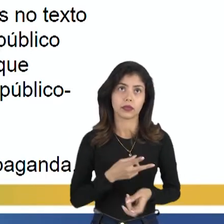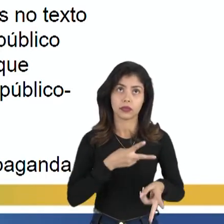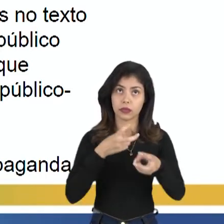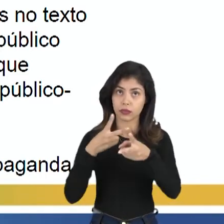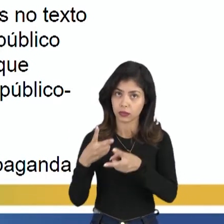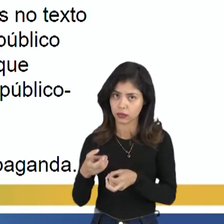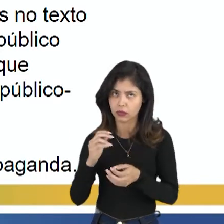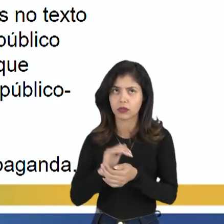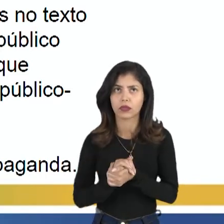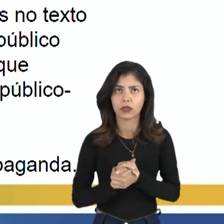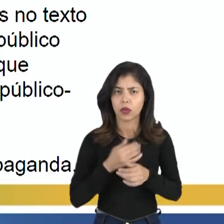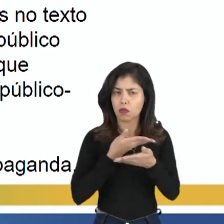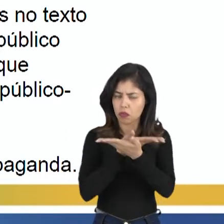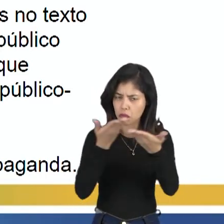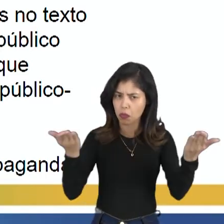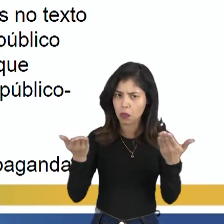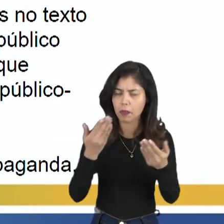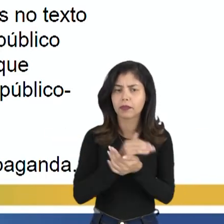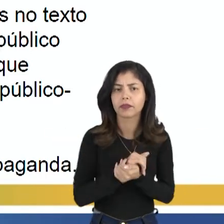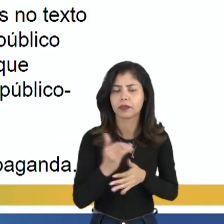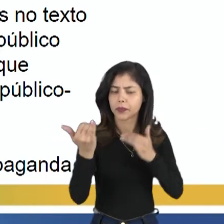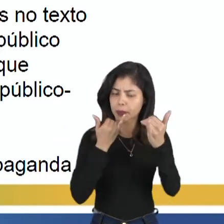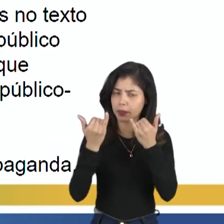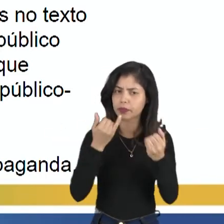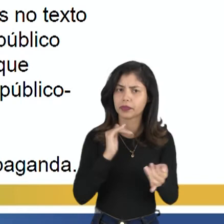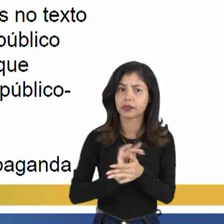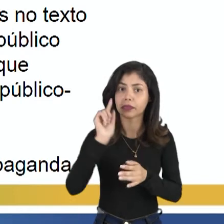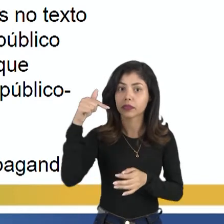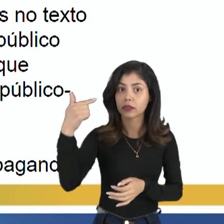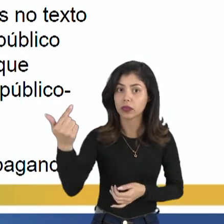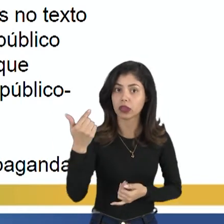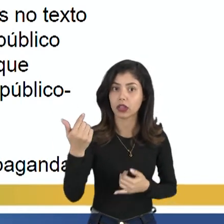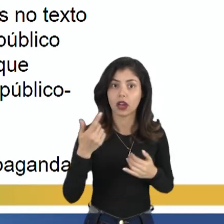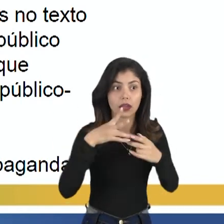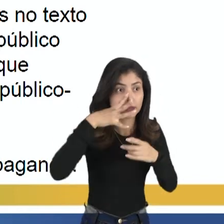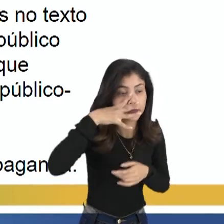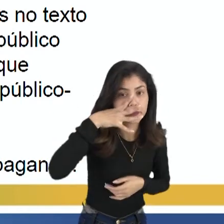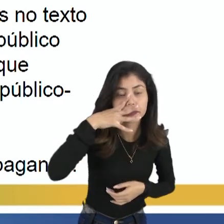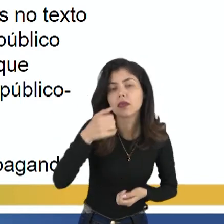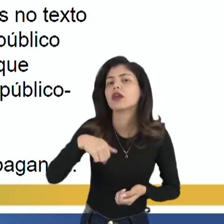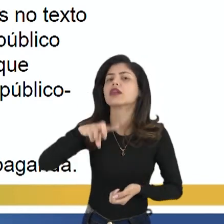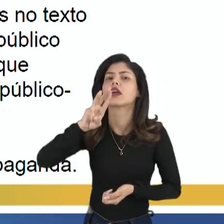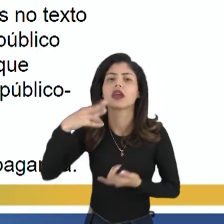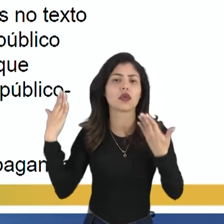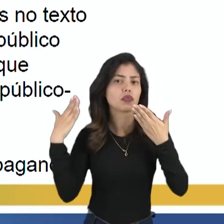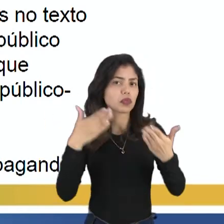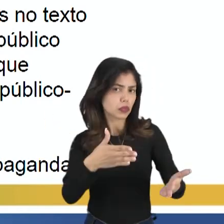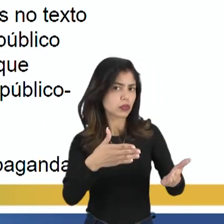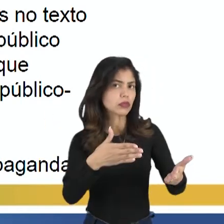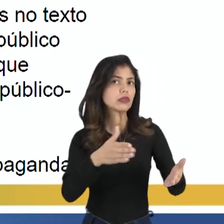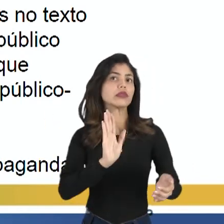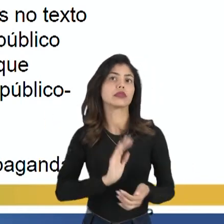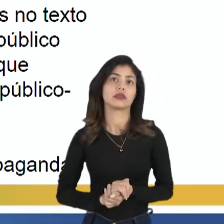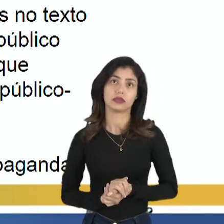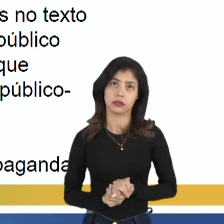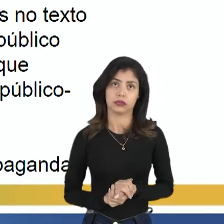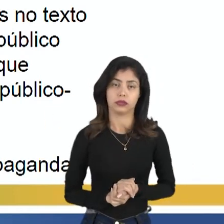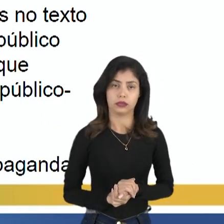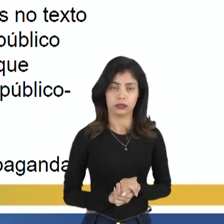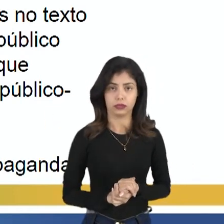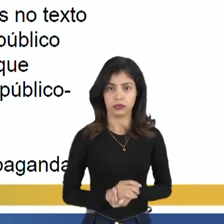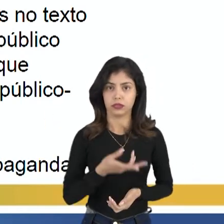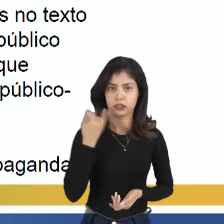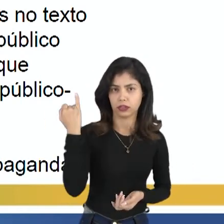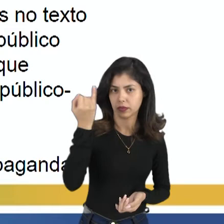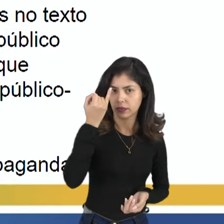um público-alvo. Eles estão lá para atrair o público-alvo. Quem é o público-alvo? Né? O público